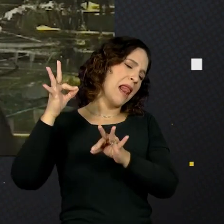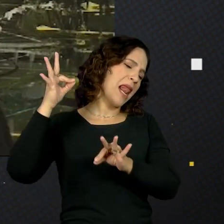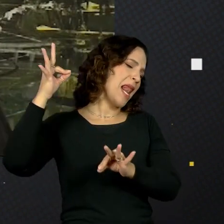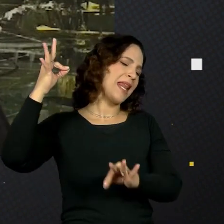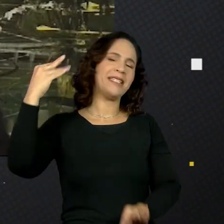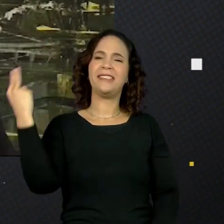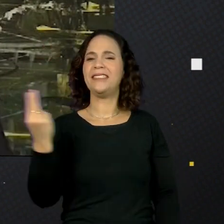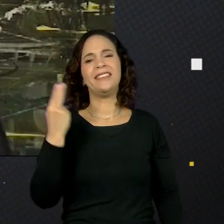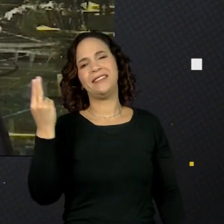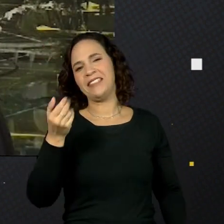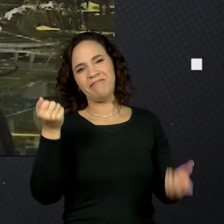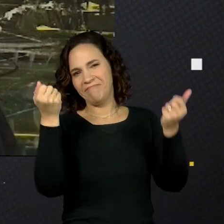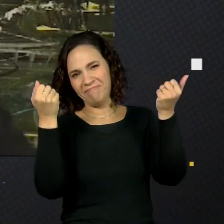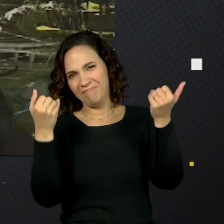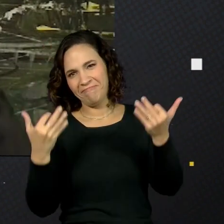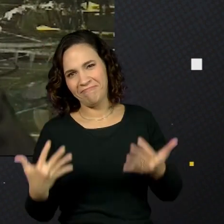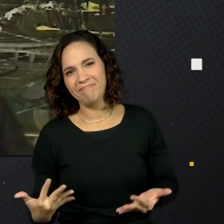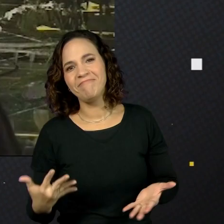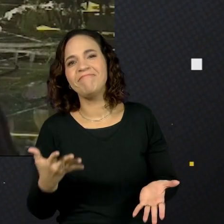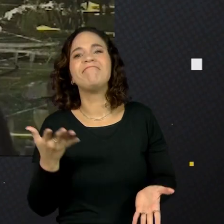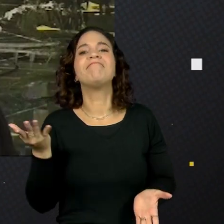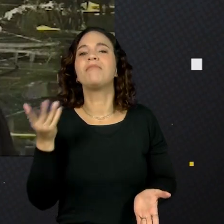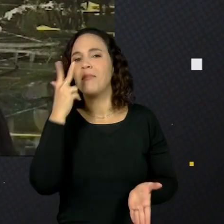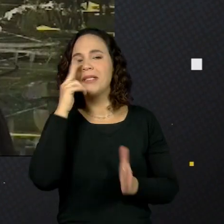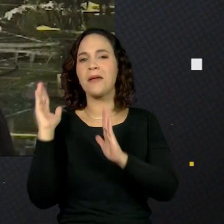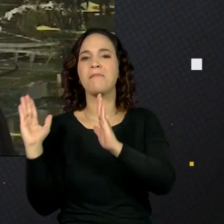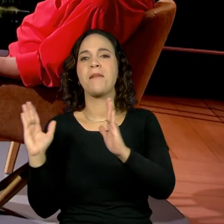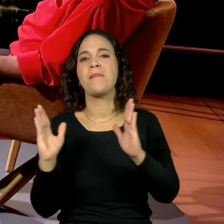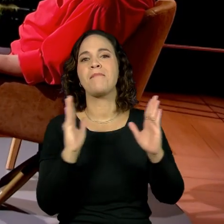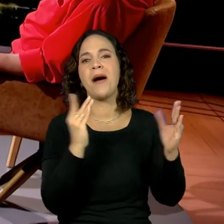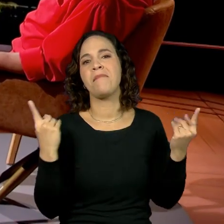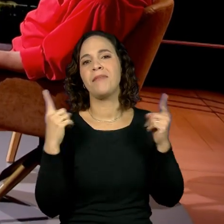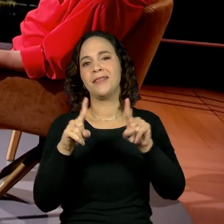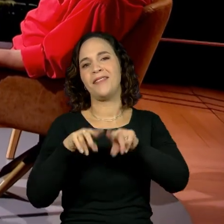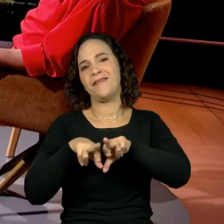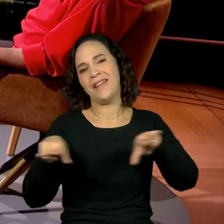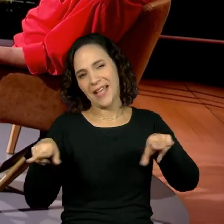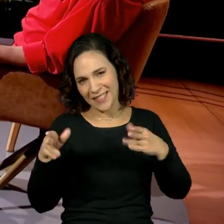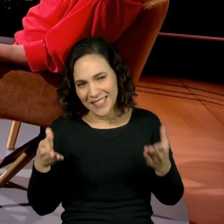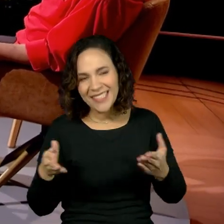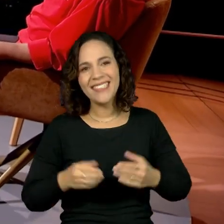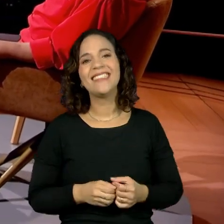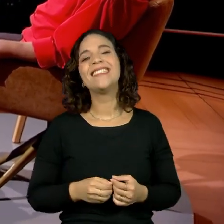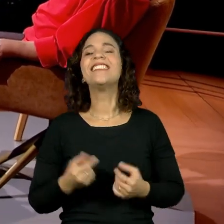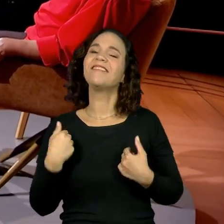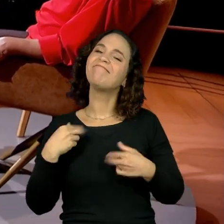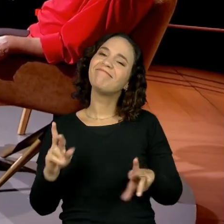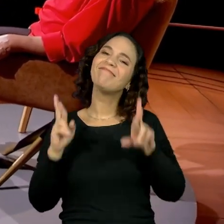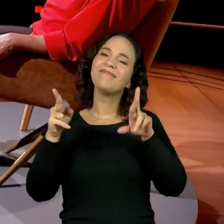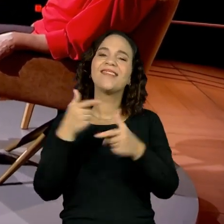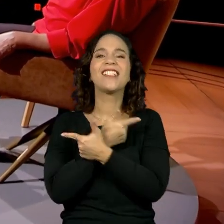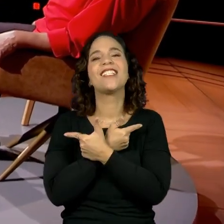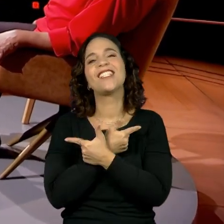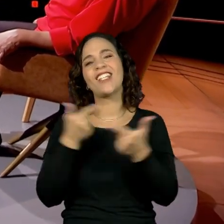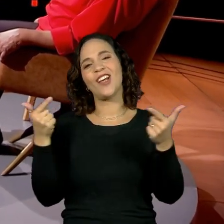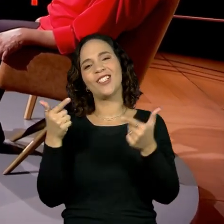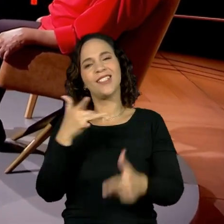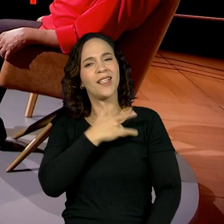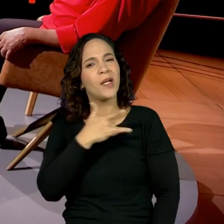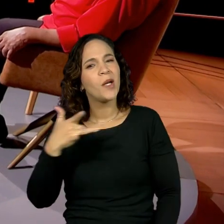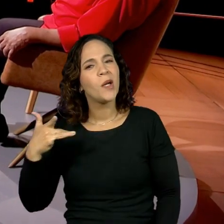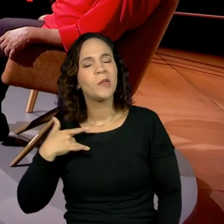histórias, eu levaria muitos programas. Então te desejo Muita sorte, meu irmão, muita